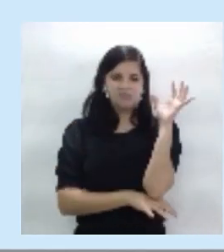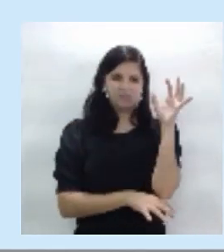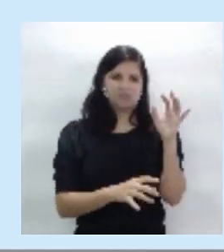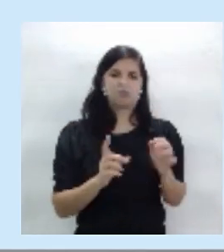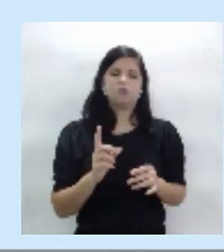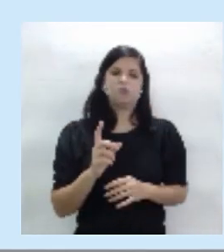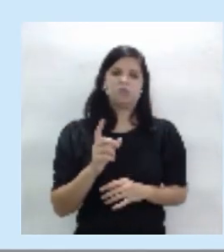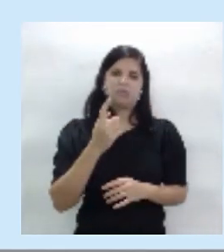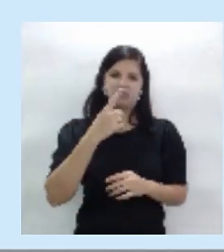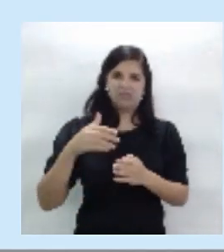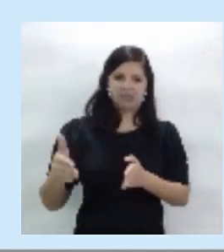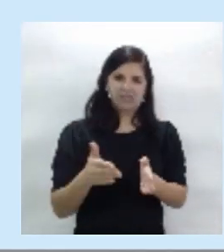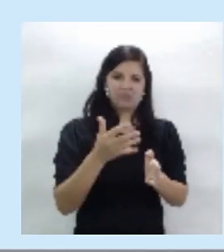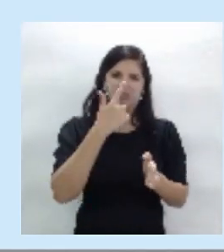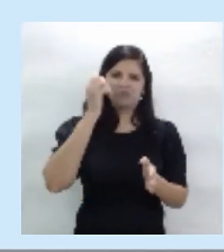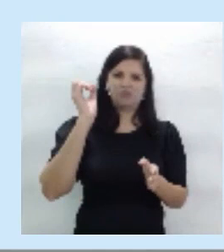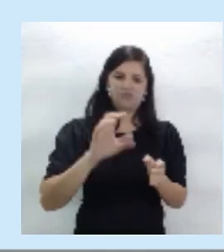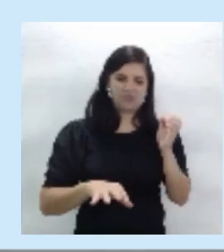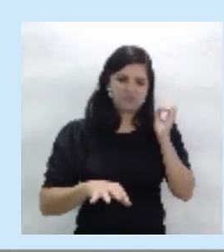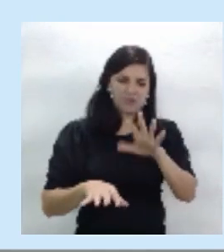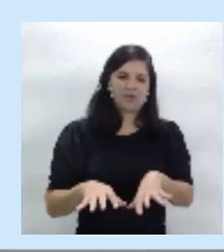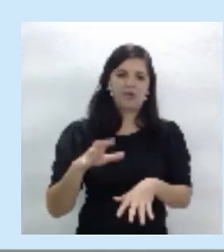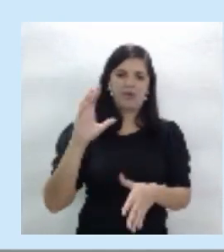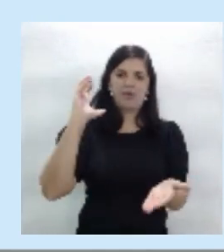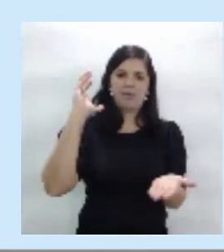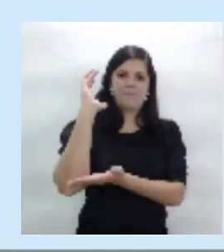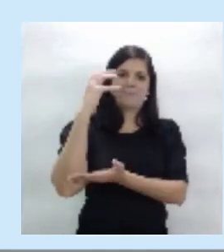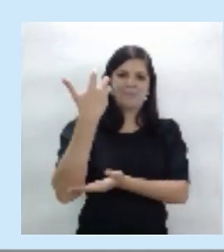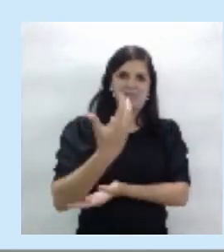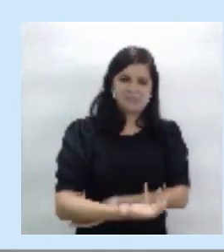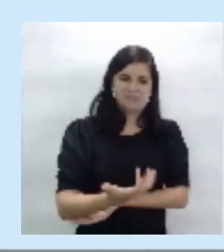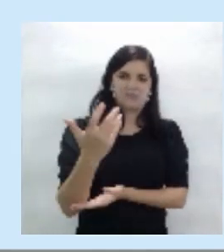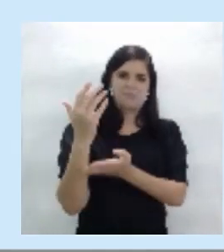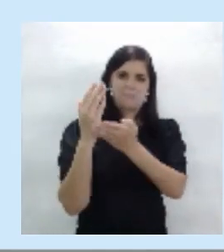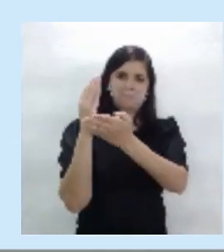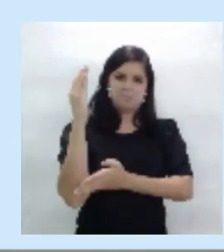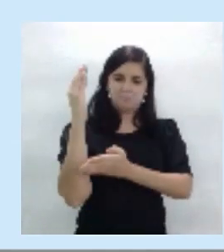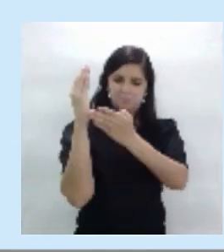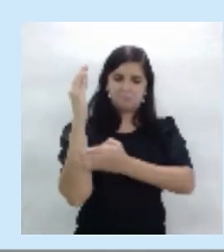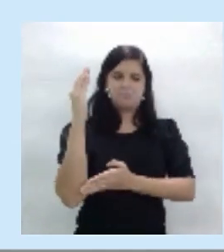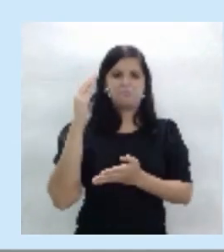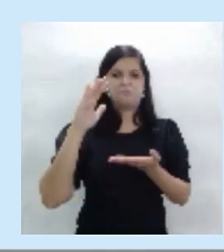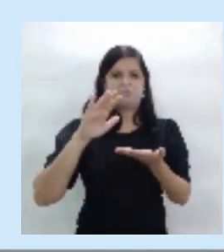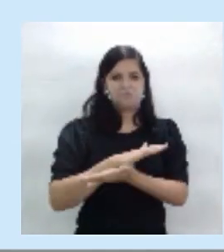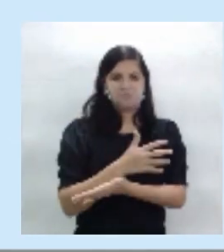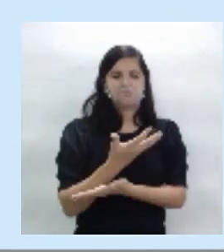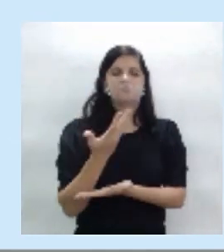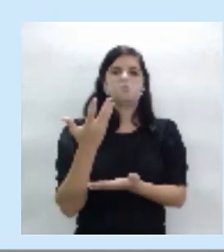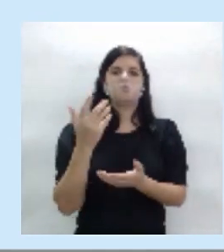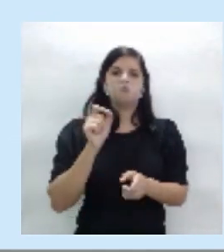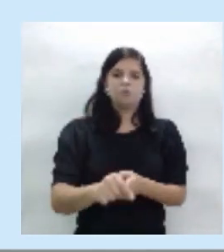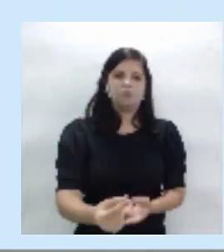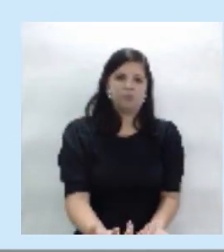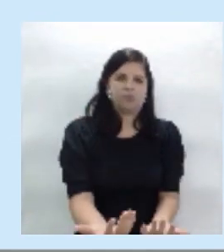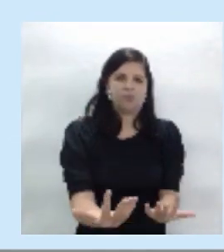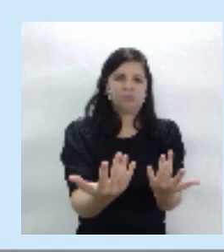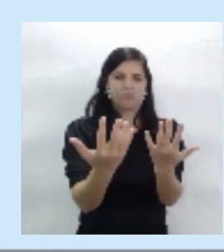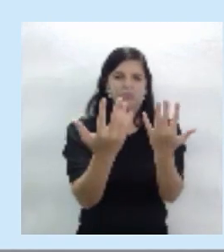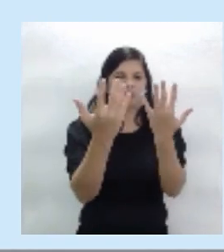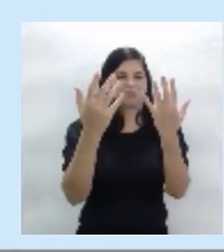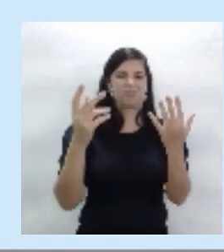gente polui o rio, quando a gente extrai madeira indevidamente, quando a gente produz queimadas